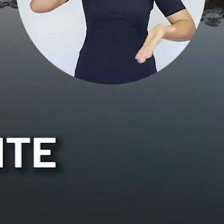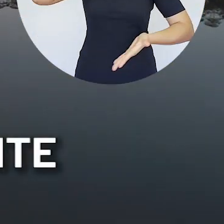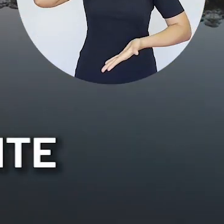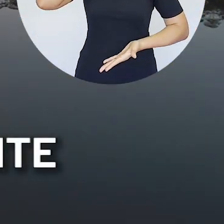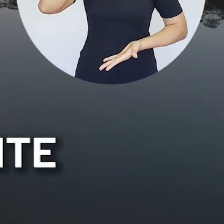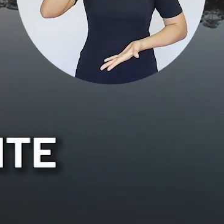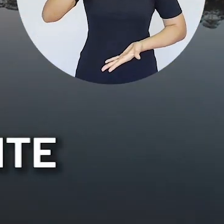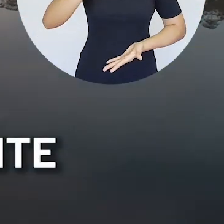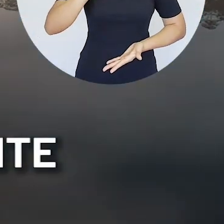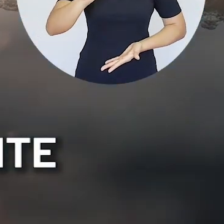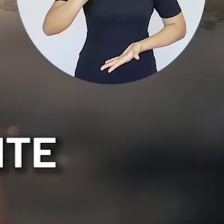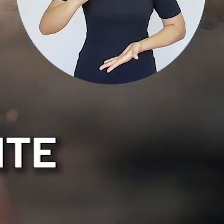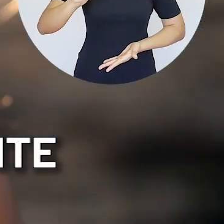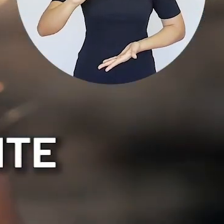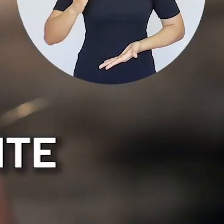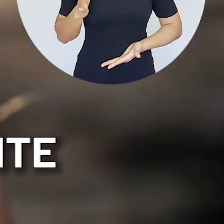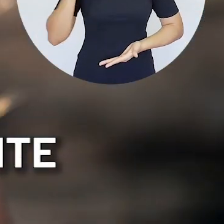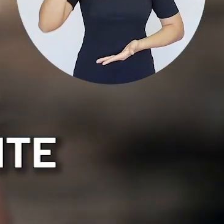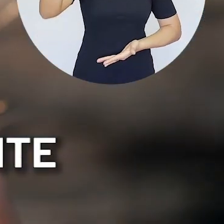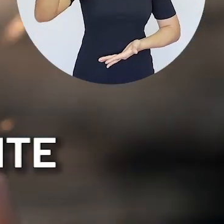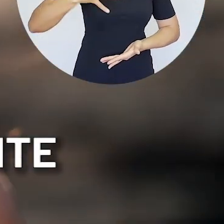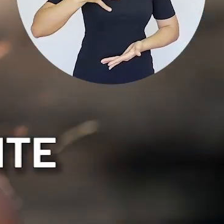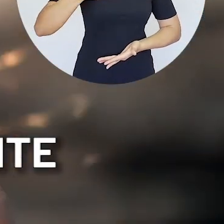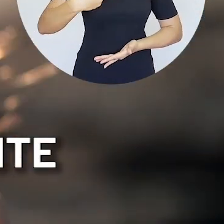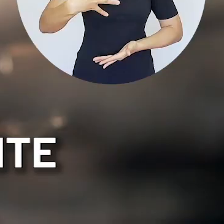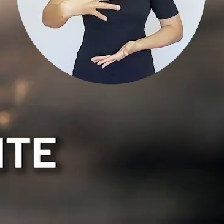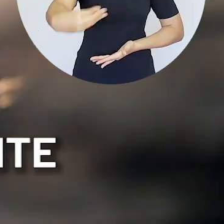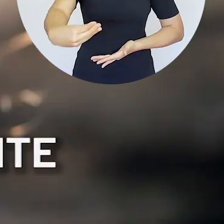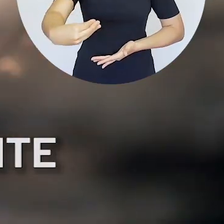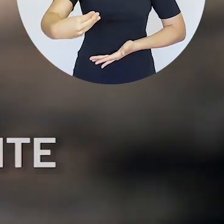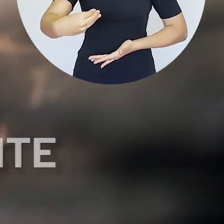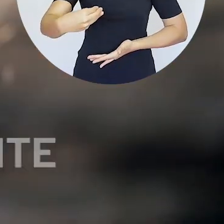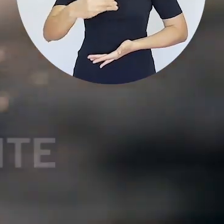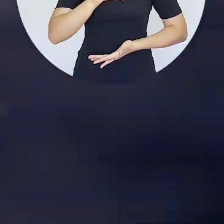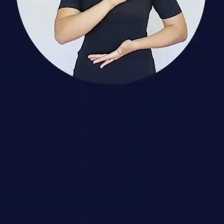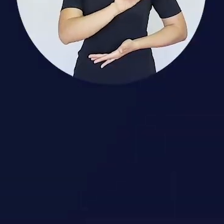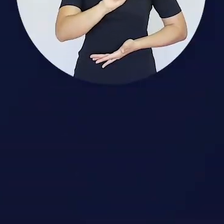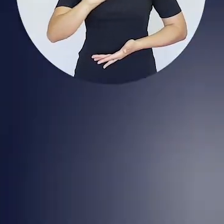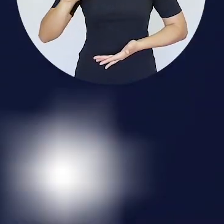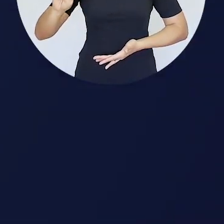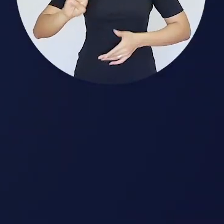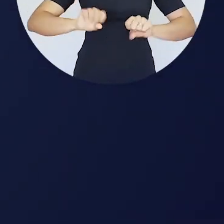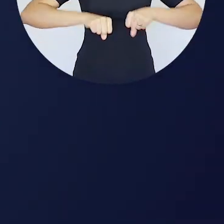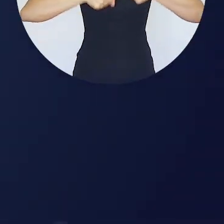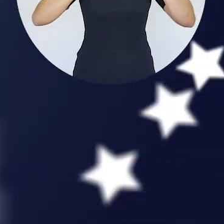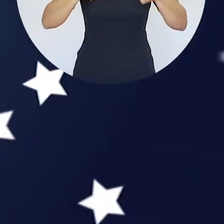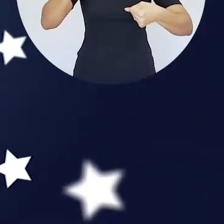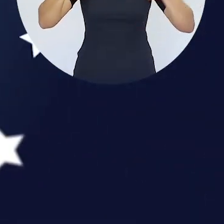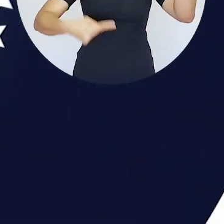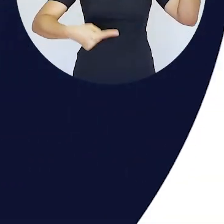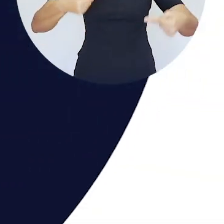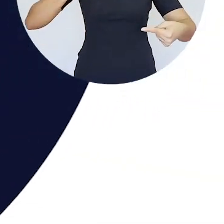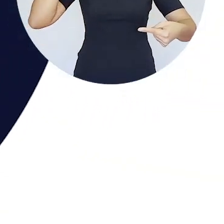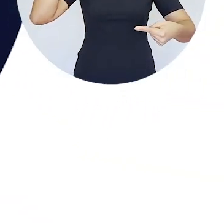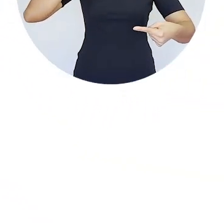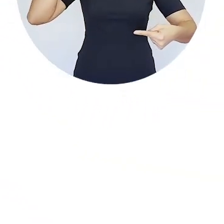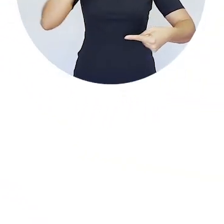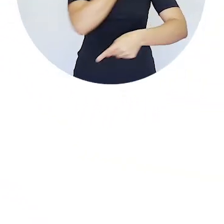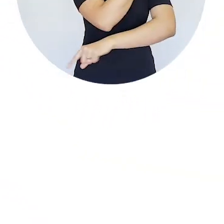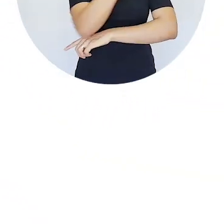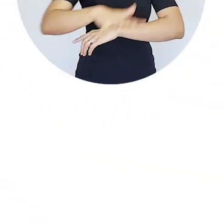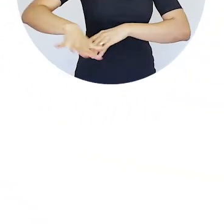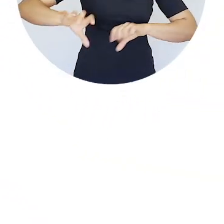mas principalmente para quem vem depois. OAB, em defesa da legalidade das políticas